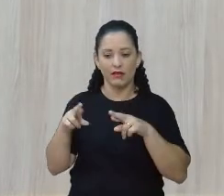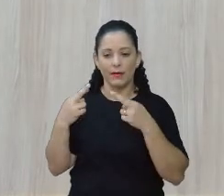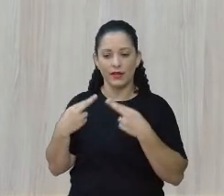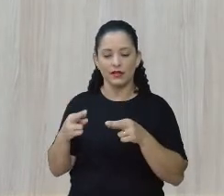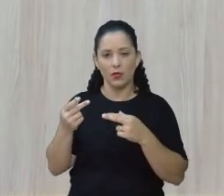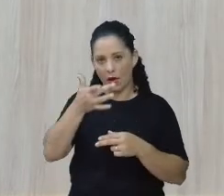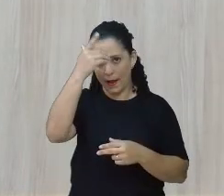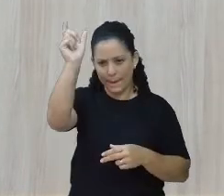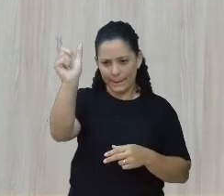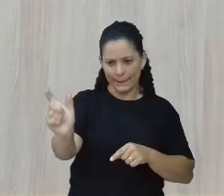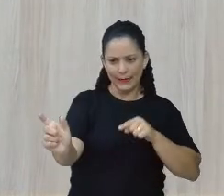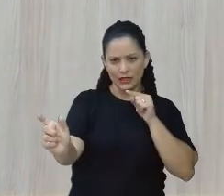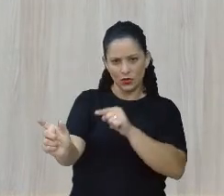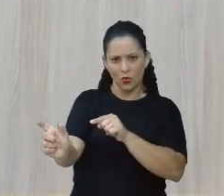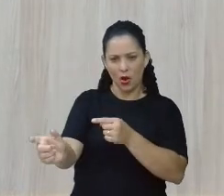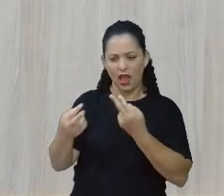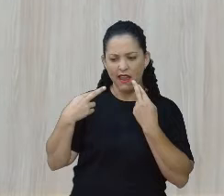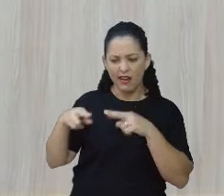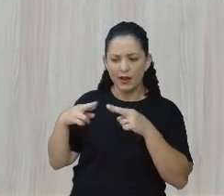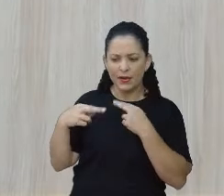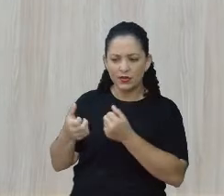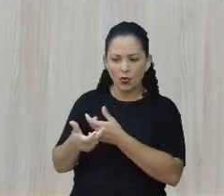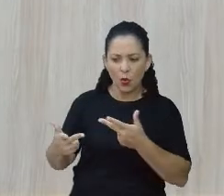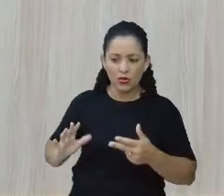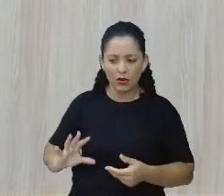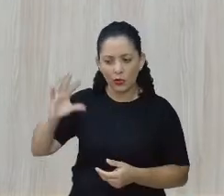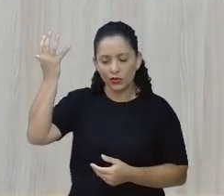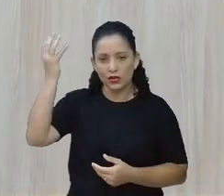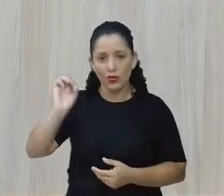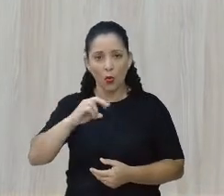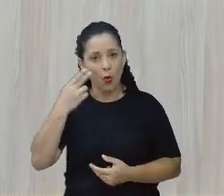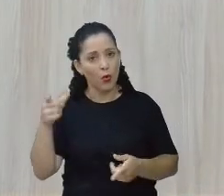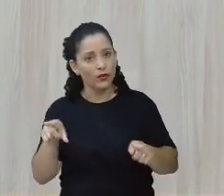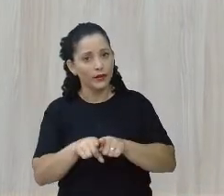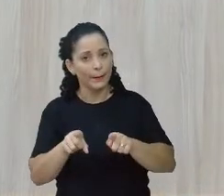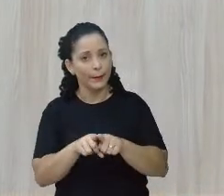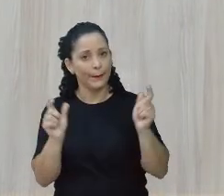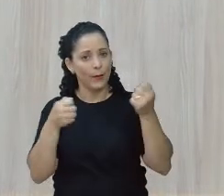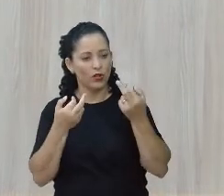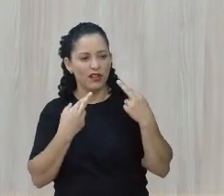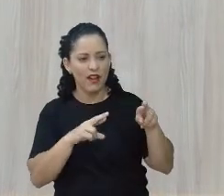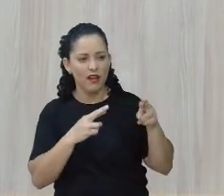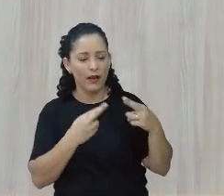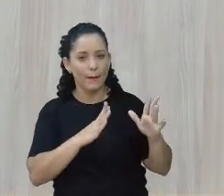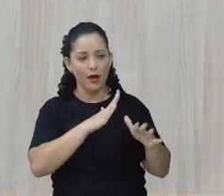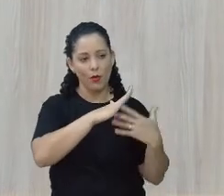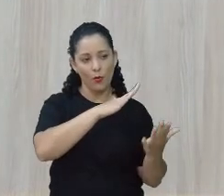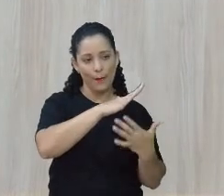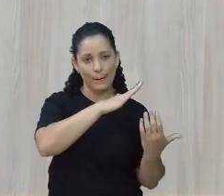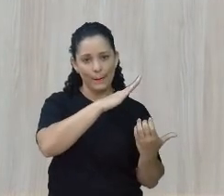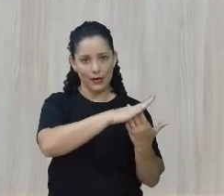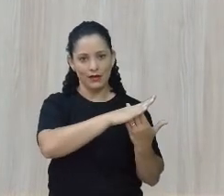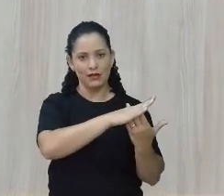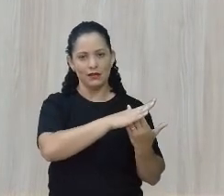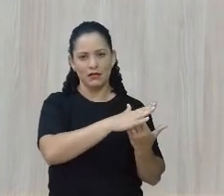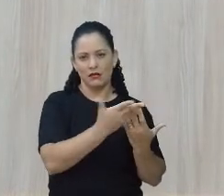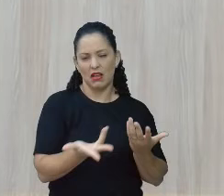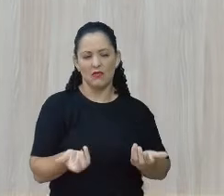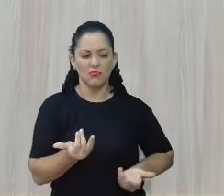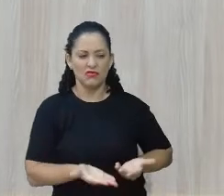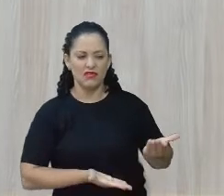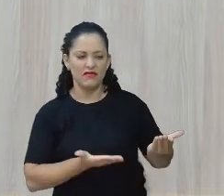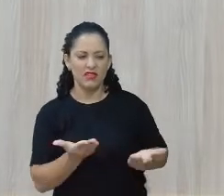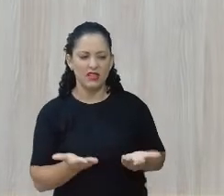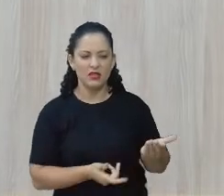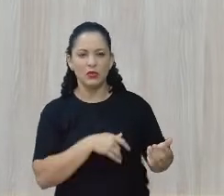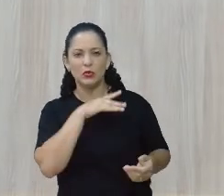pessoa diretamente sobre alguma situação que aconteceu, ou você pode reclamar também com alguma instituição, né? Seja por um